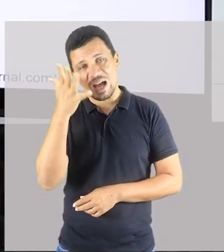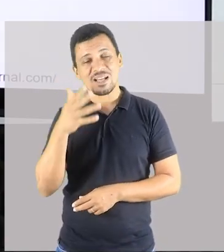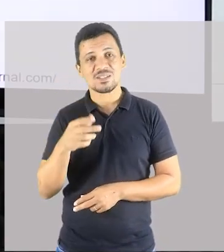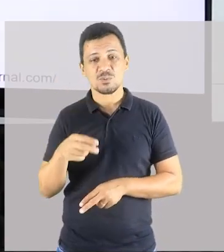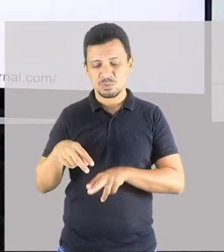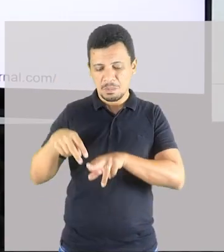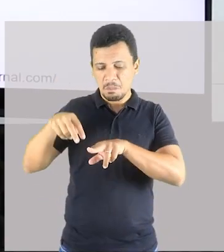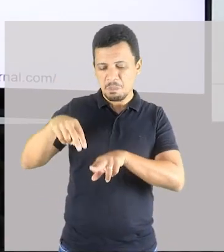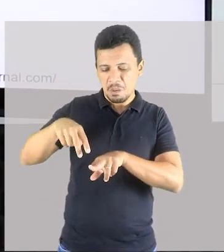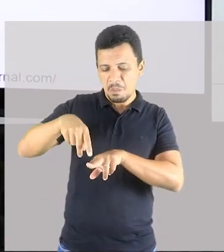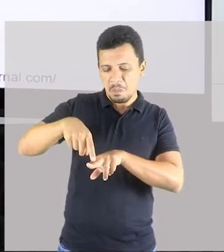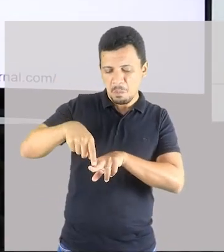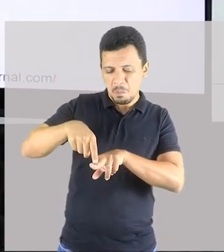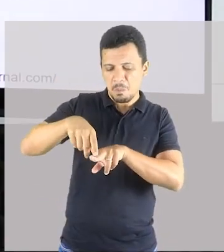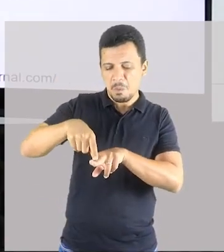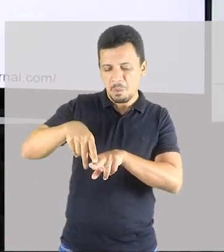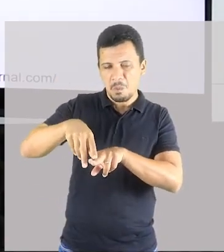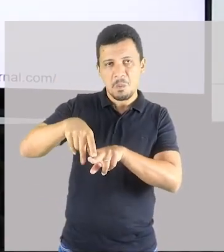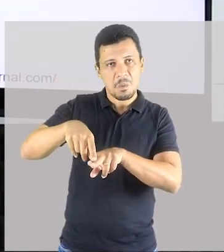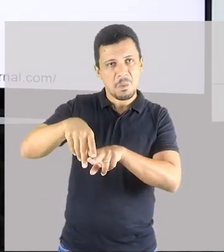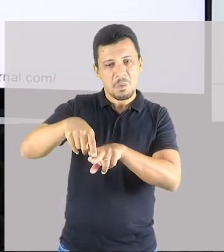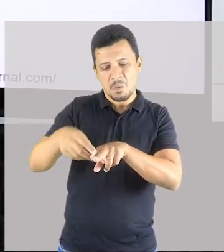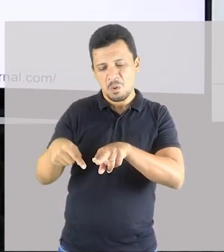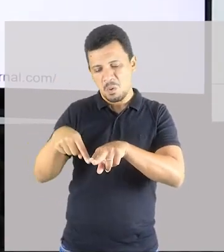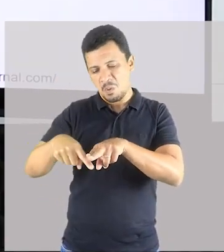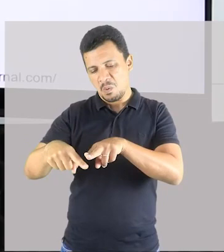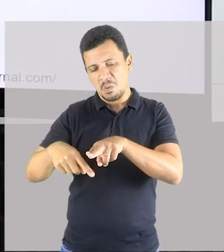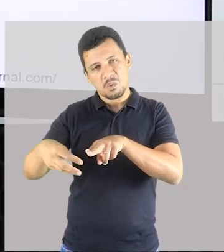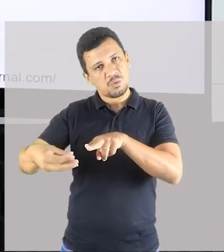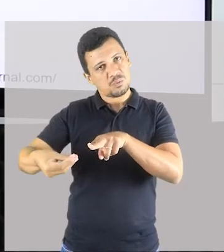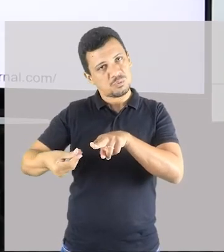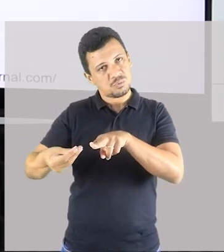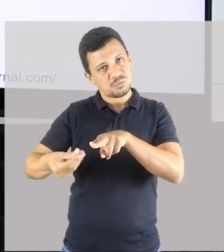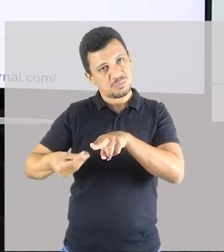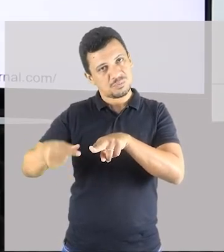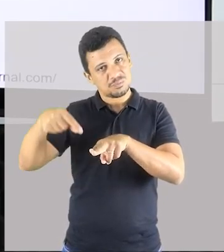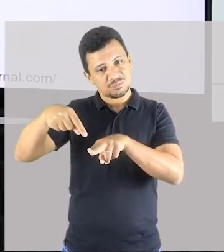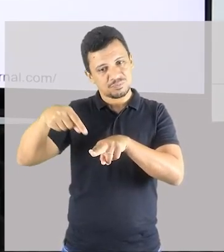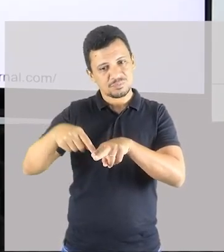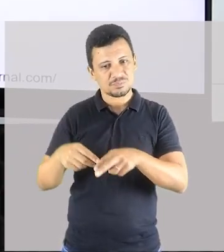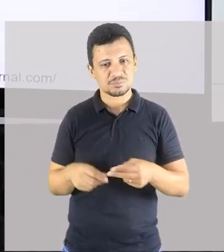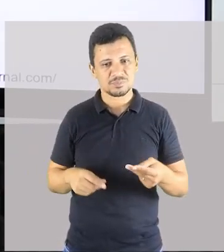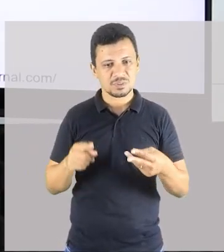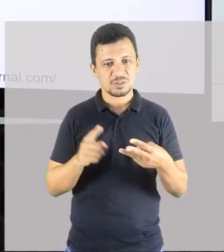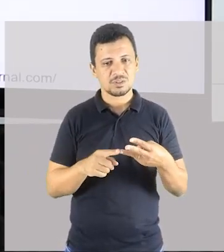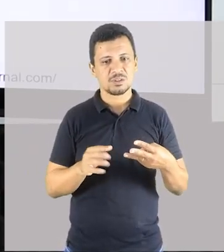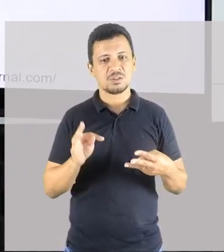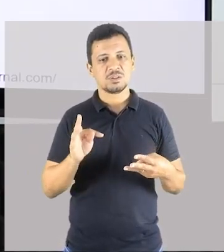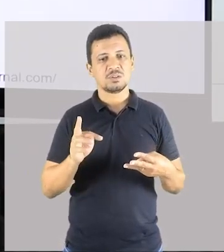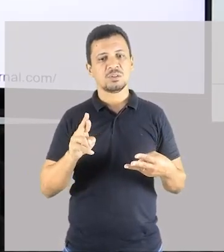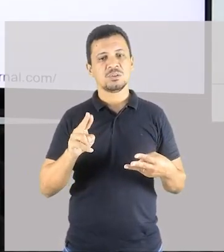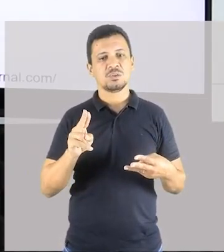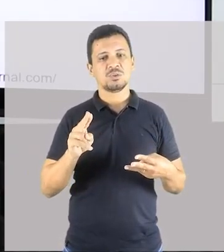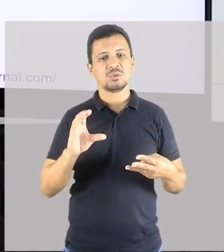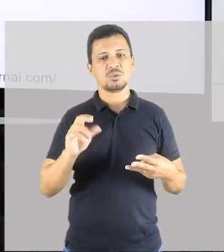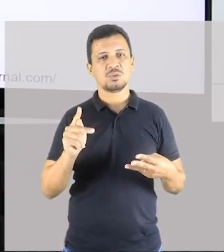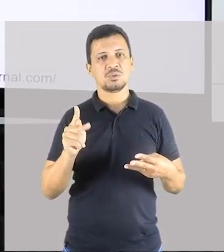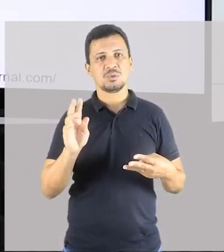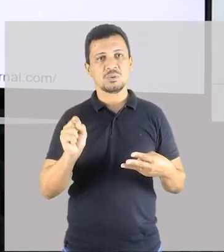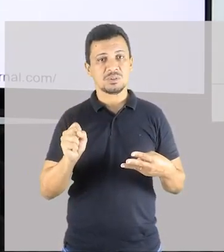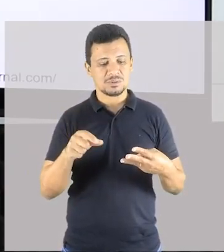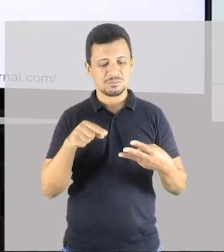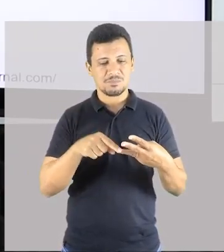a aderência dessas com o solo. Vão ter os truques, que vão ser tipo a mola, né,